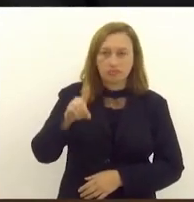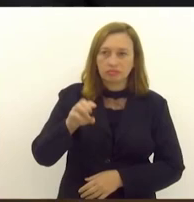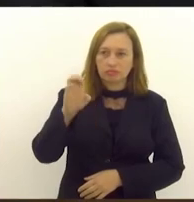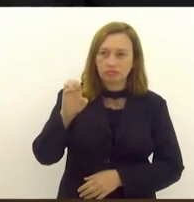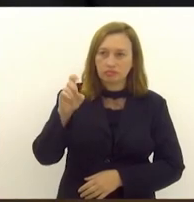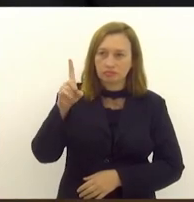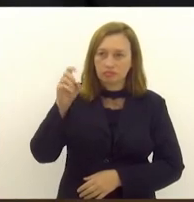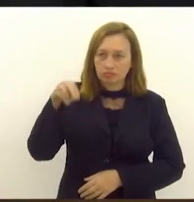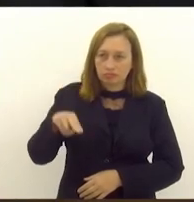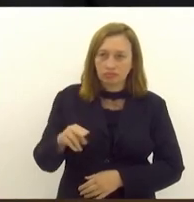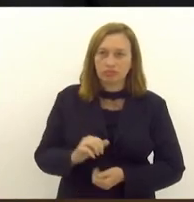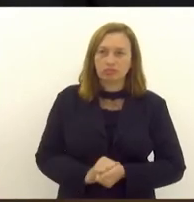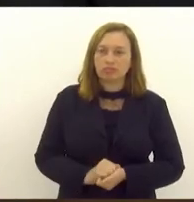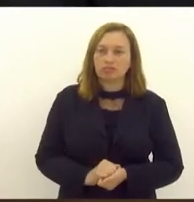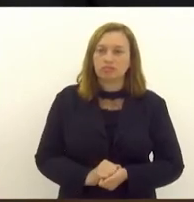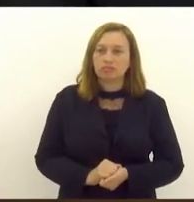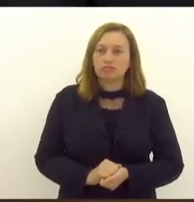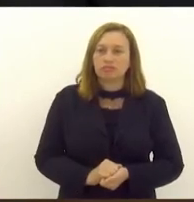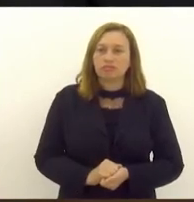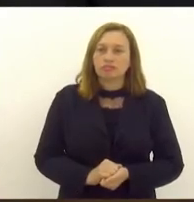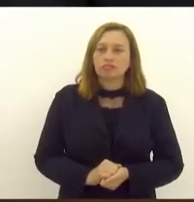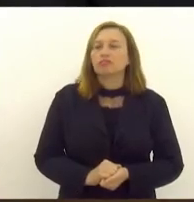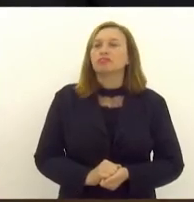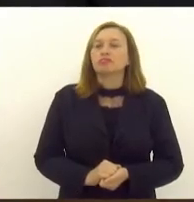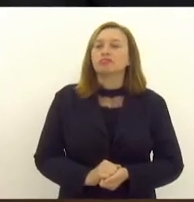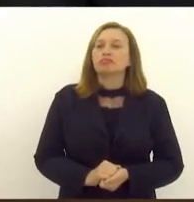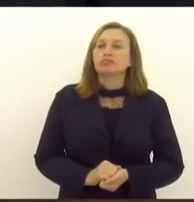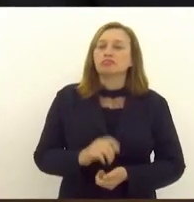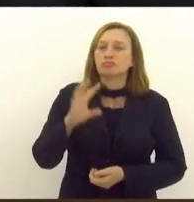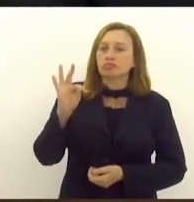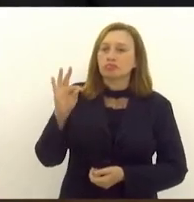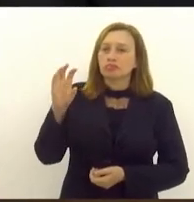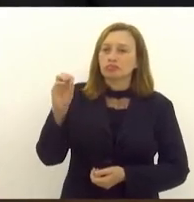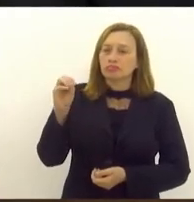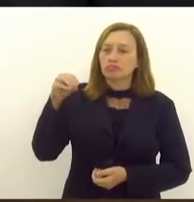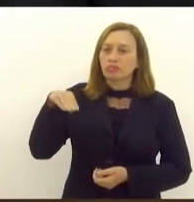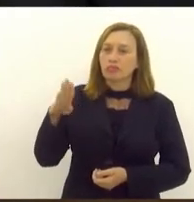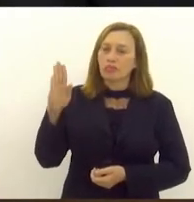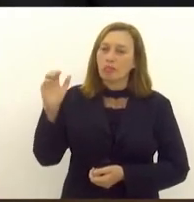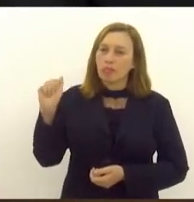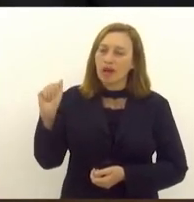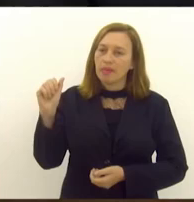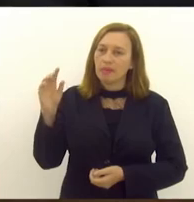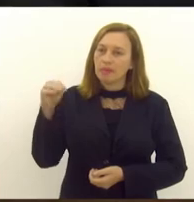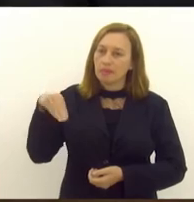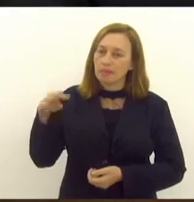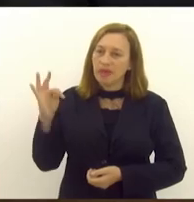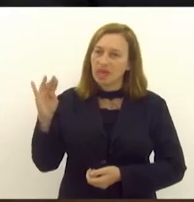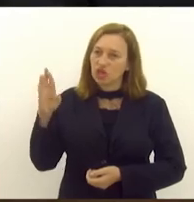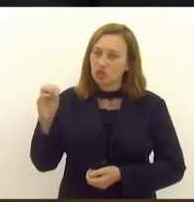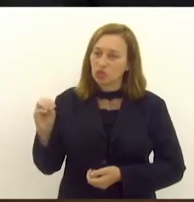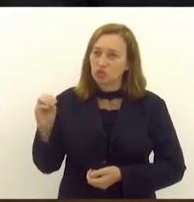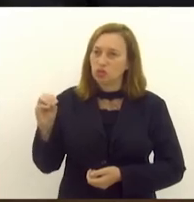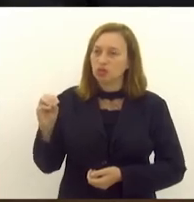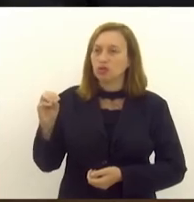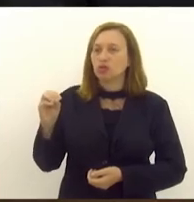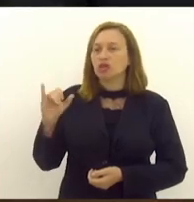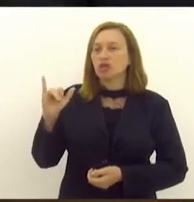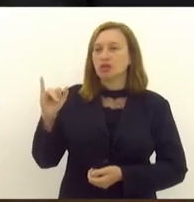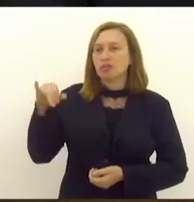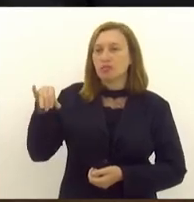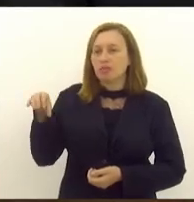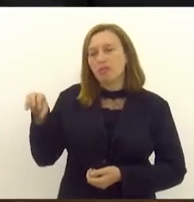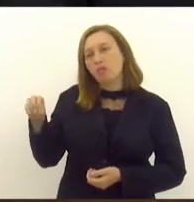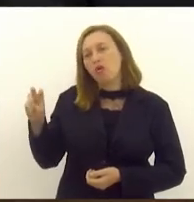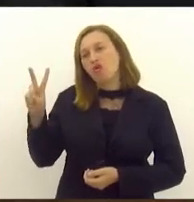que determina o tombamento do imóvel Onde está situado o quiosque colchas